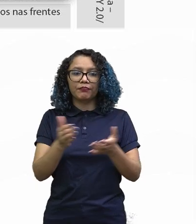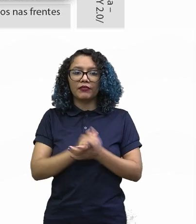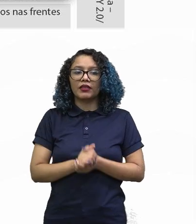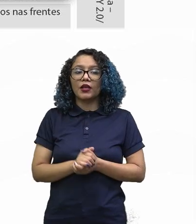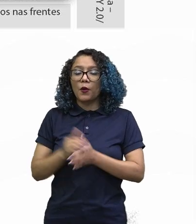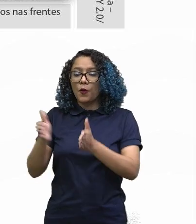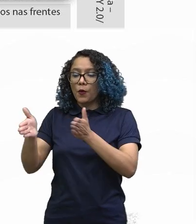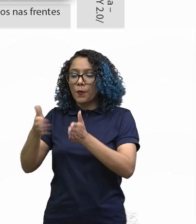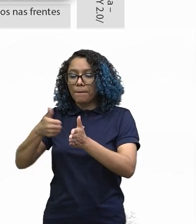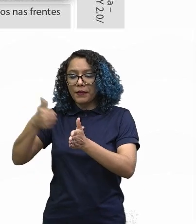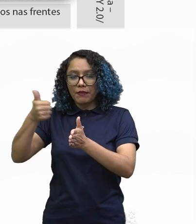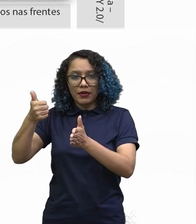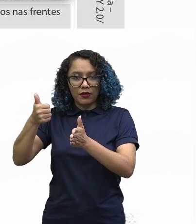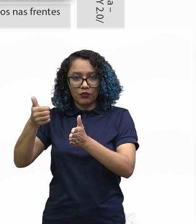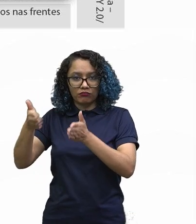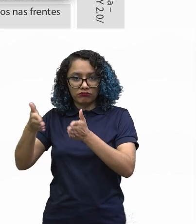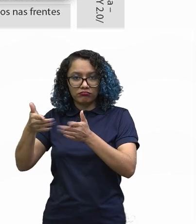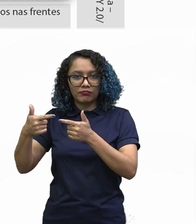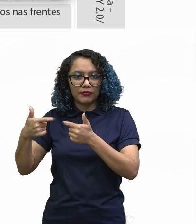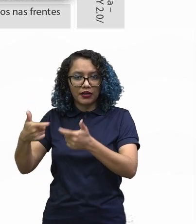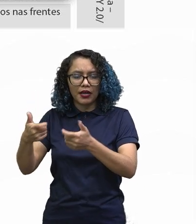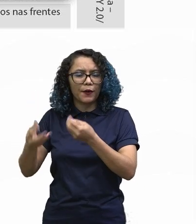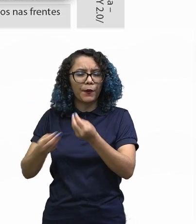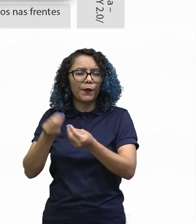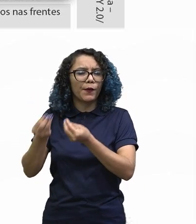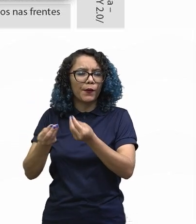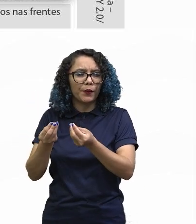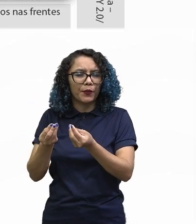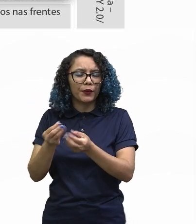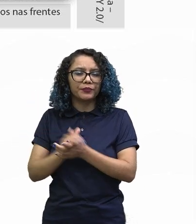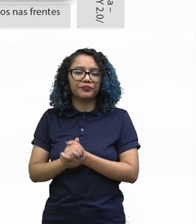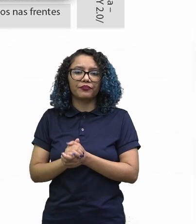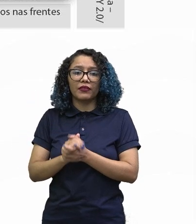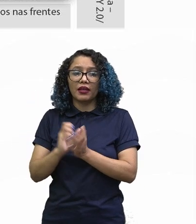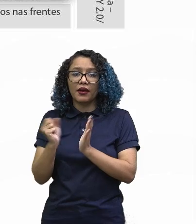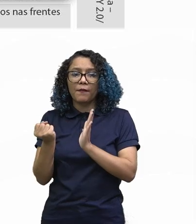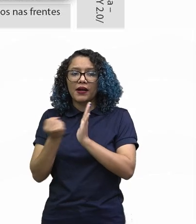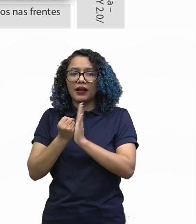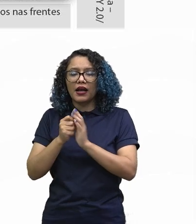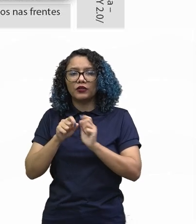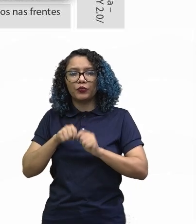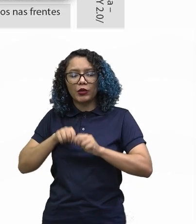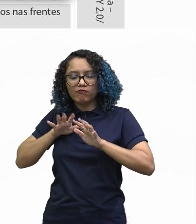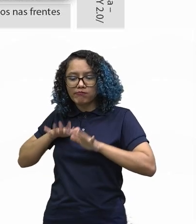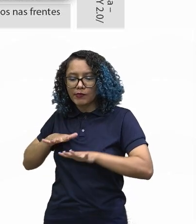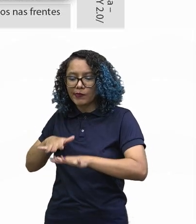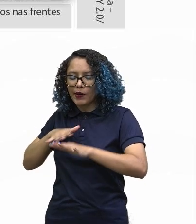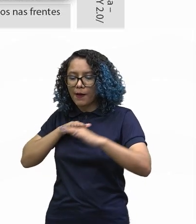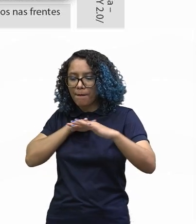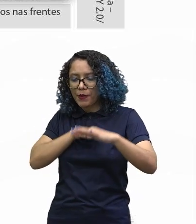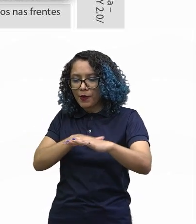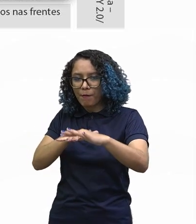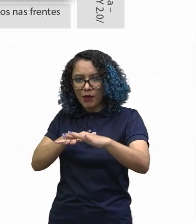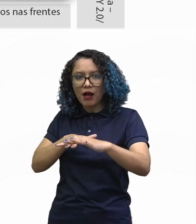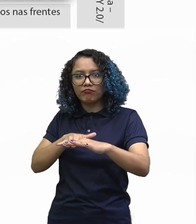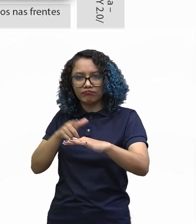de movimento, né, que é marcada pela mobilidade, onde você vai ter